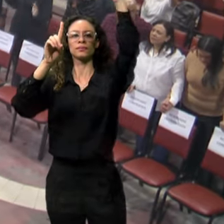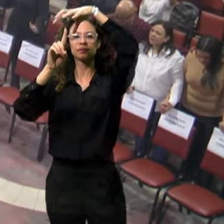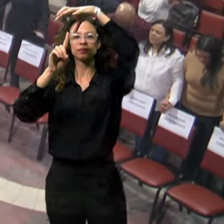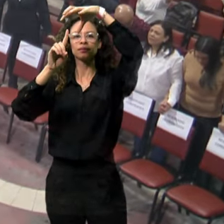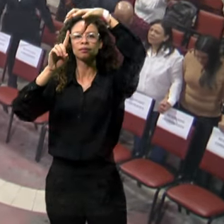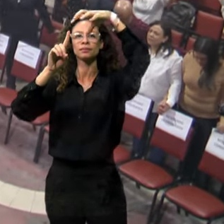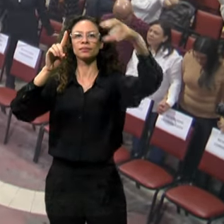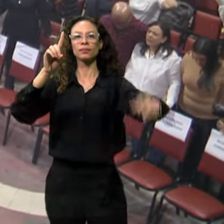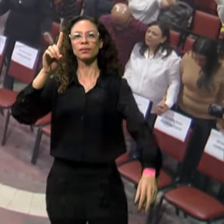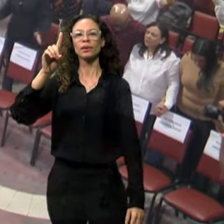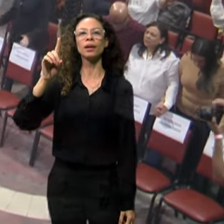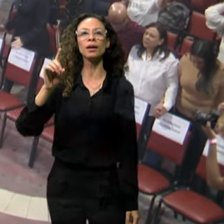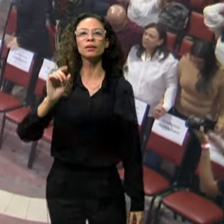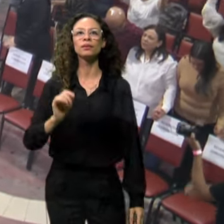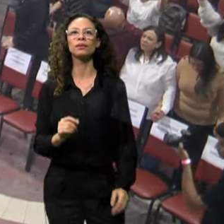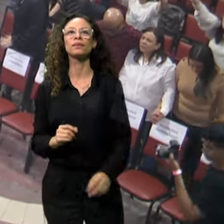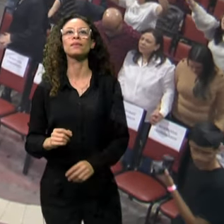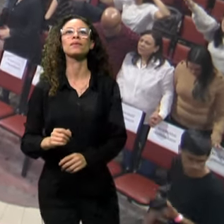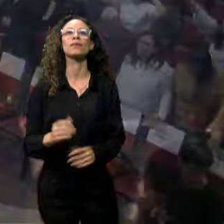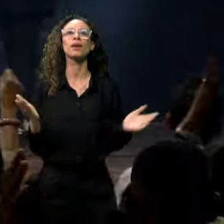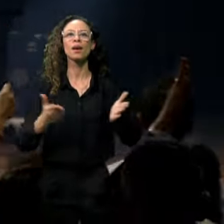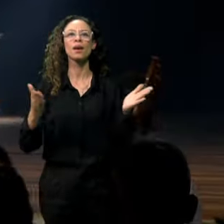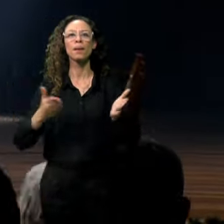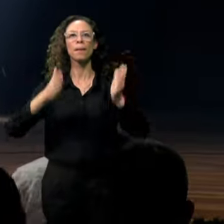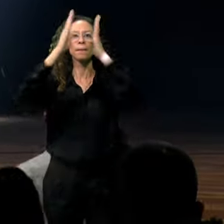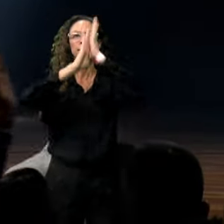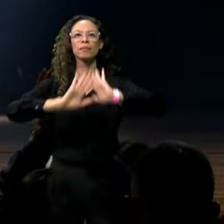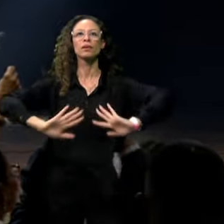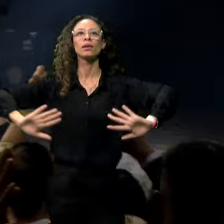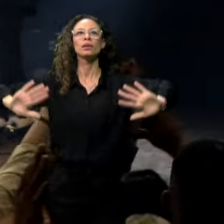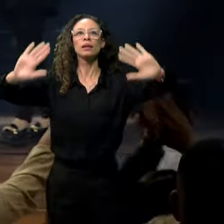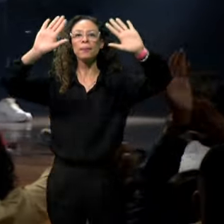glória deu um prato Senhor e agora